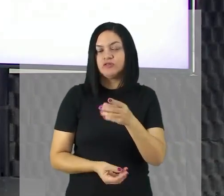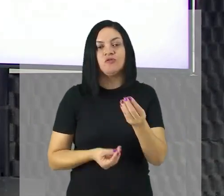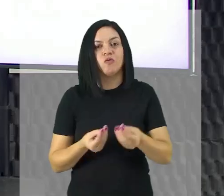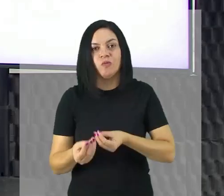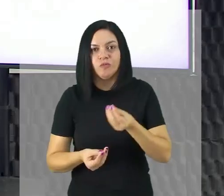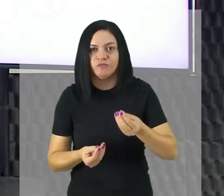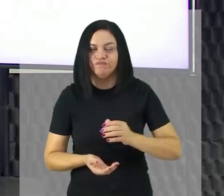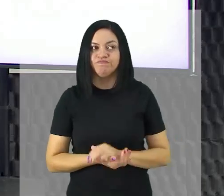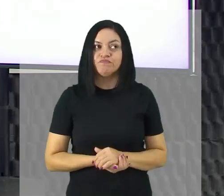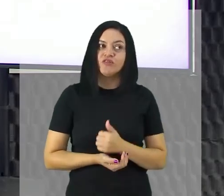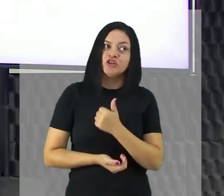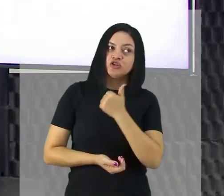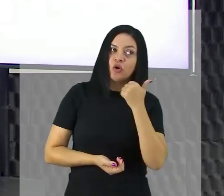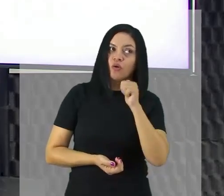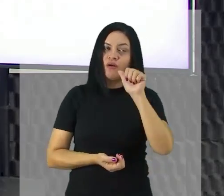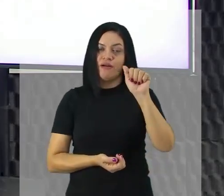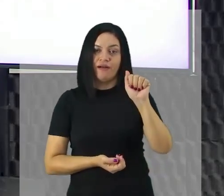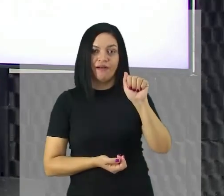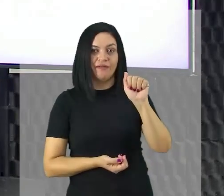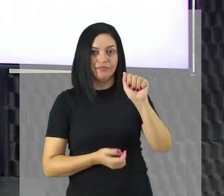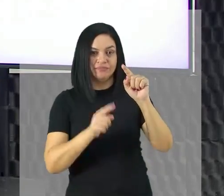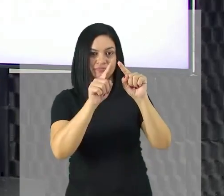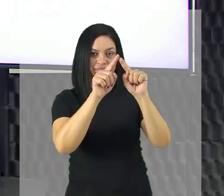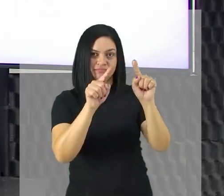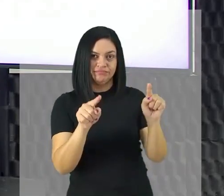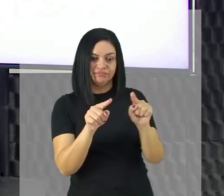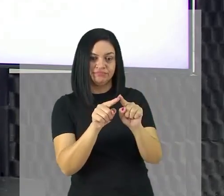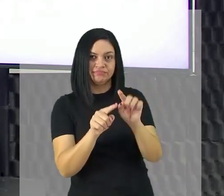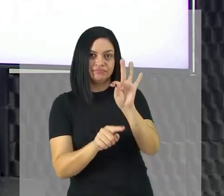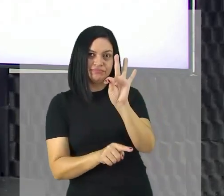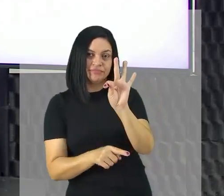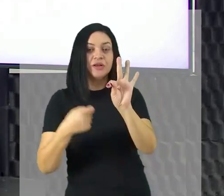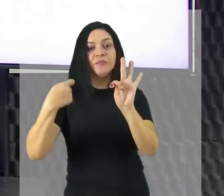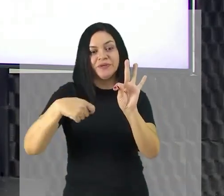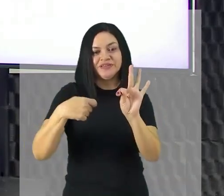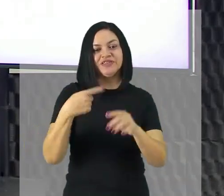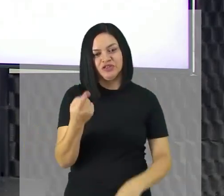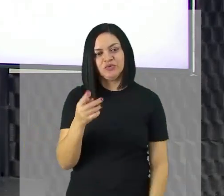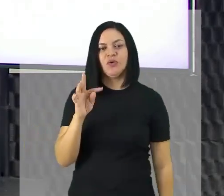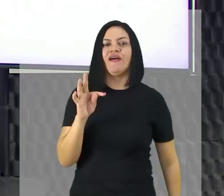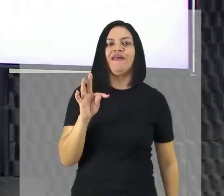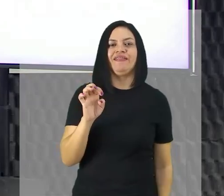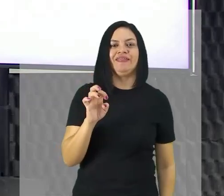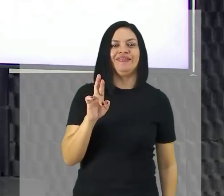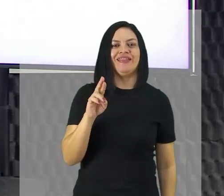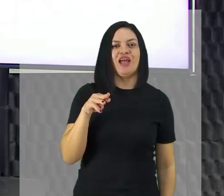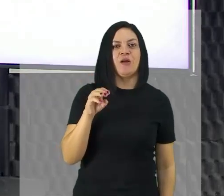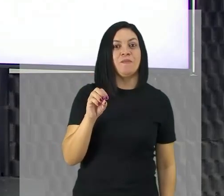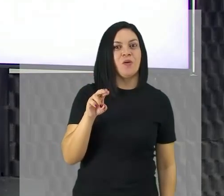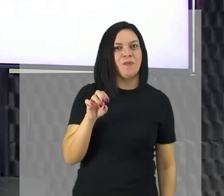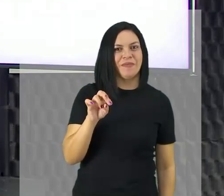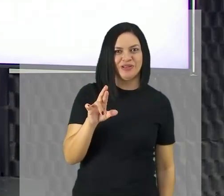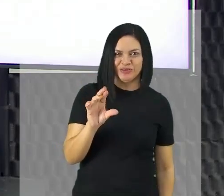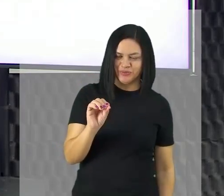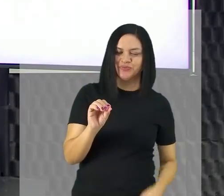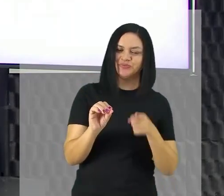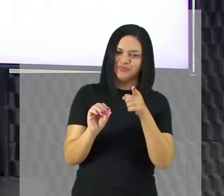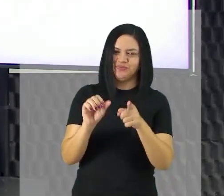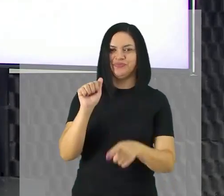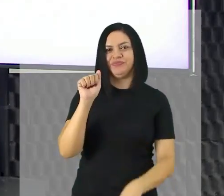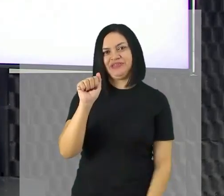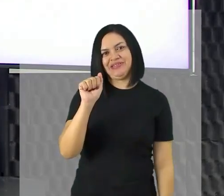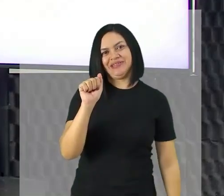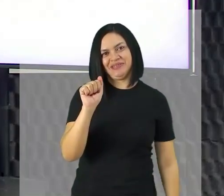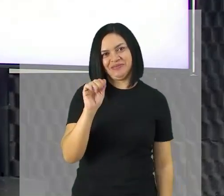ó, para fazer essa conta, a gente precisa de um termômetro. Resposta certa,